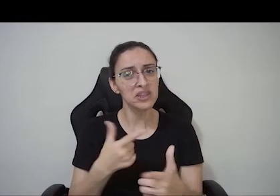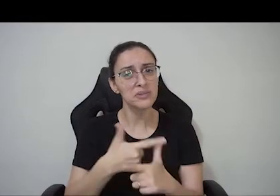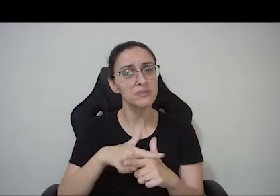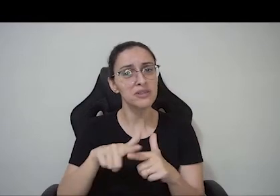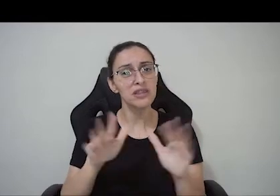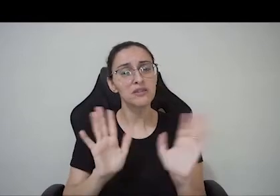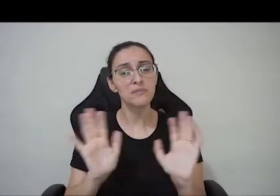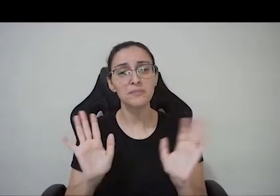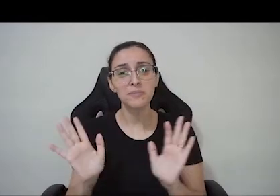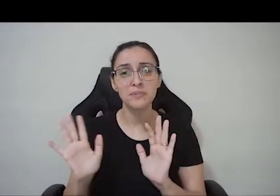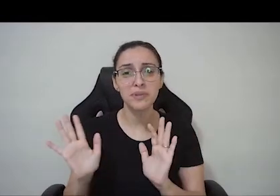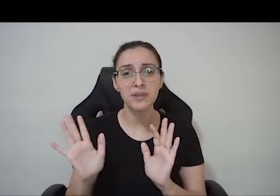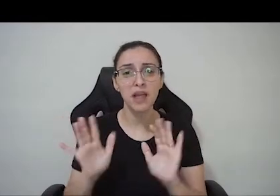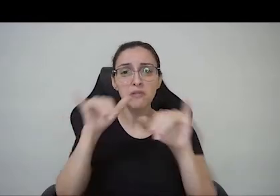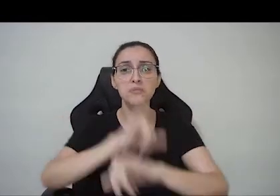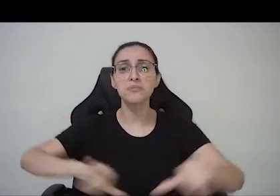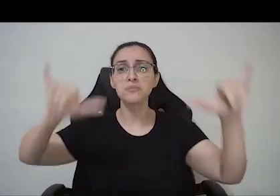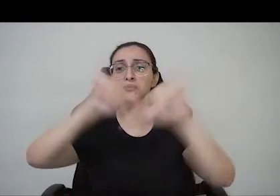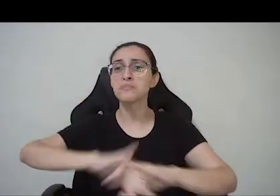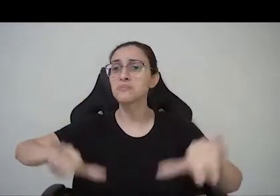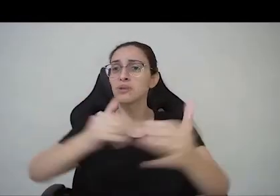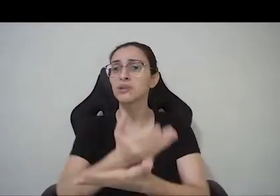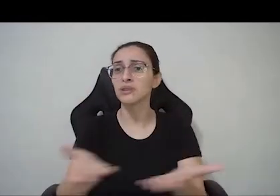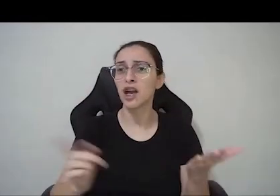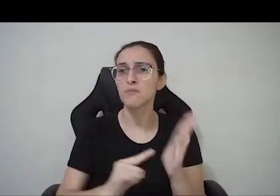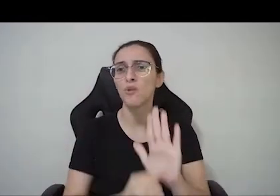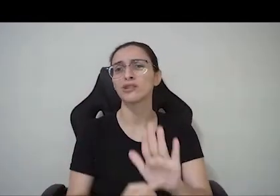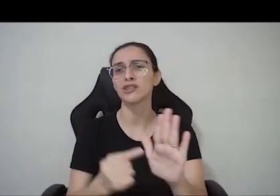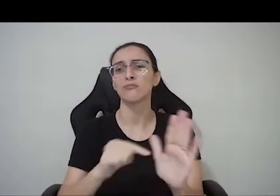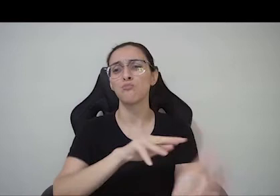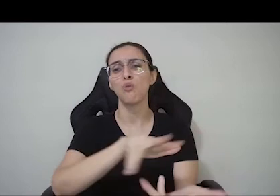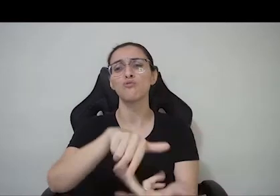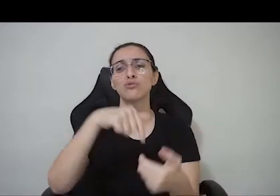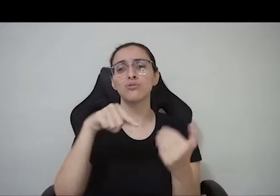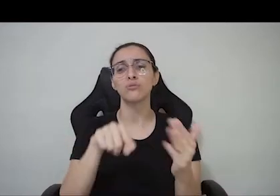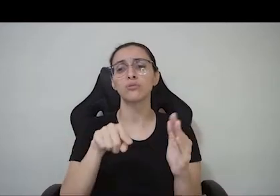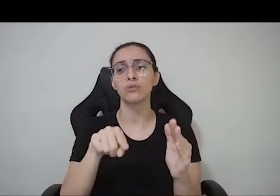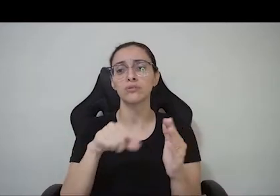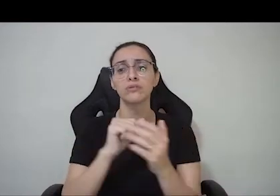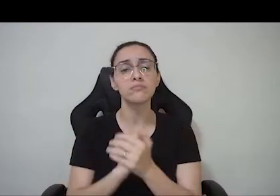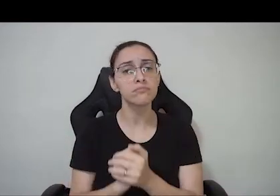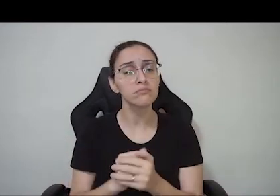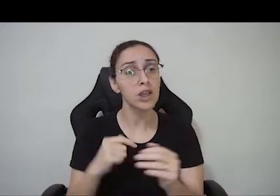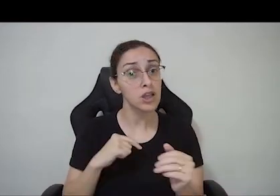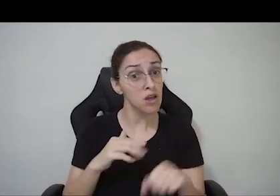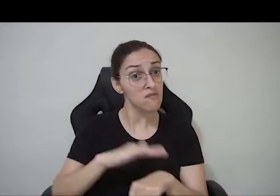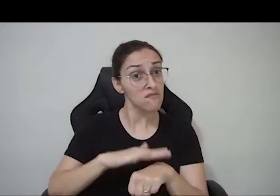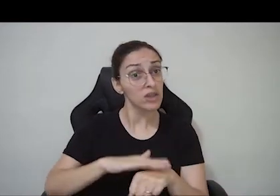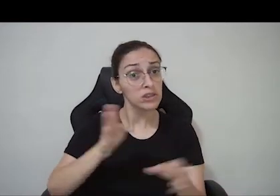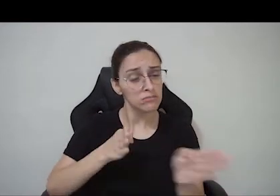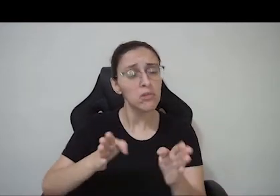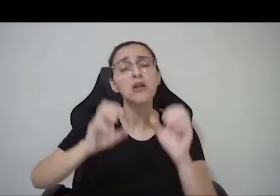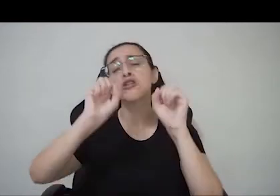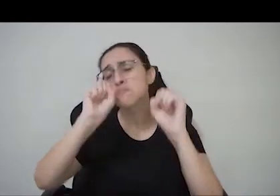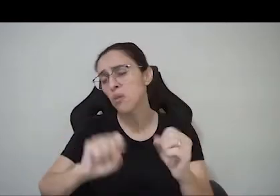problema nenhum sair divulgando, sair mostrando para o mundo, falando para o mundo que tu faz acessibilidade, que